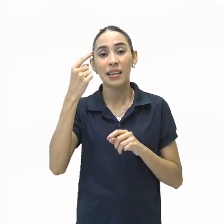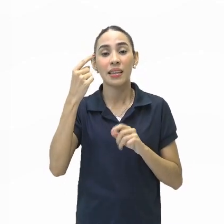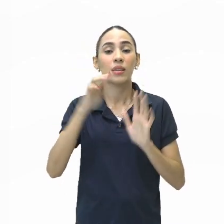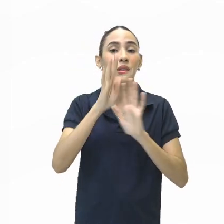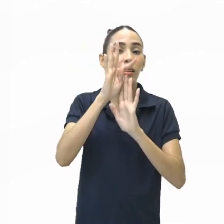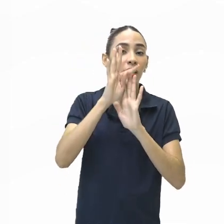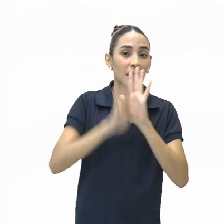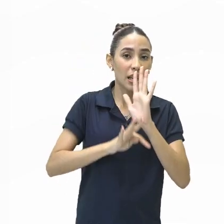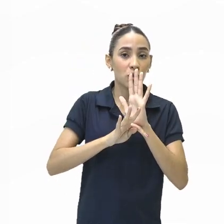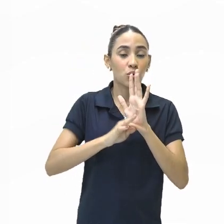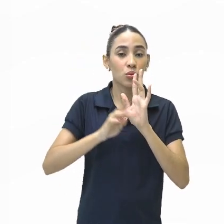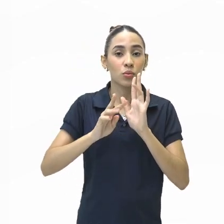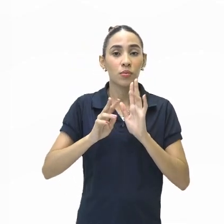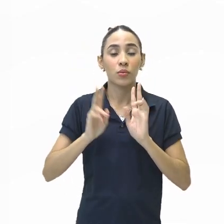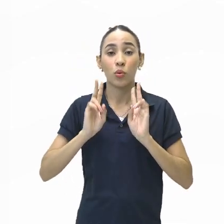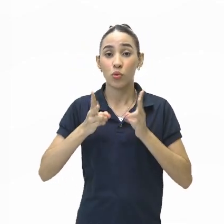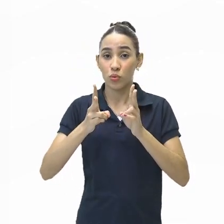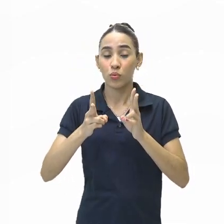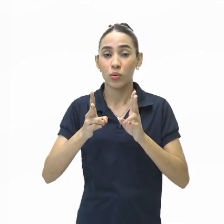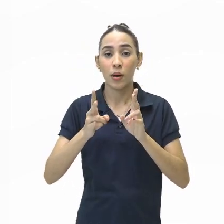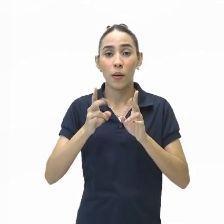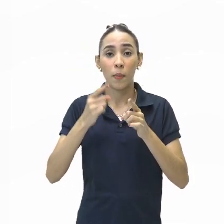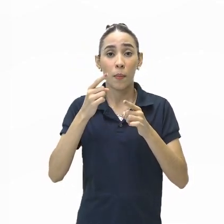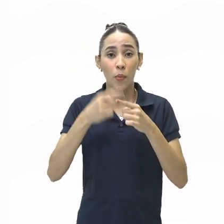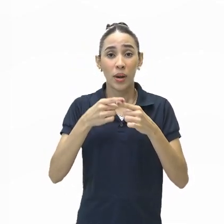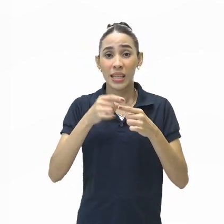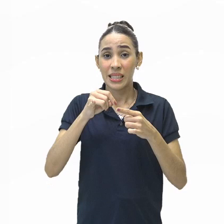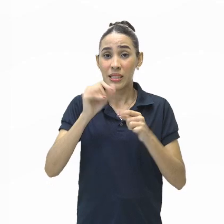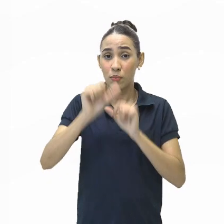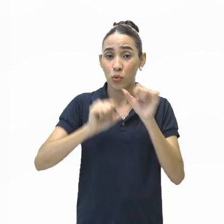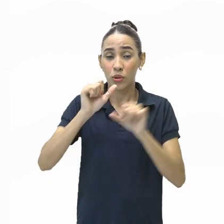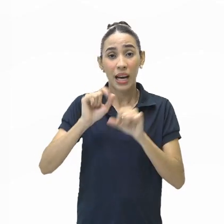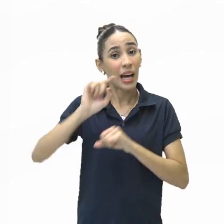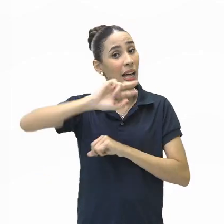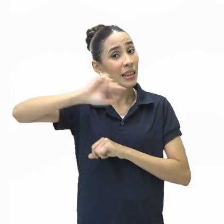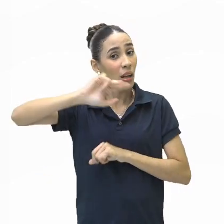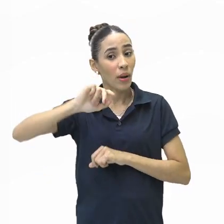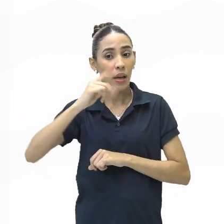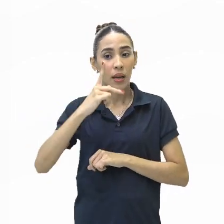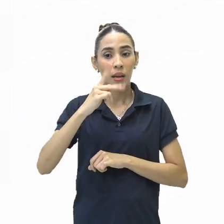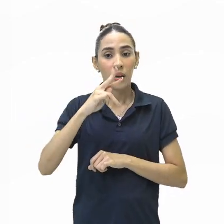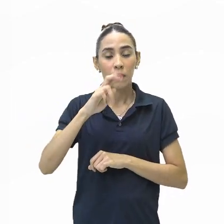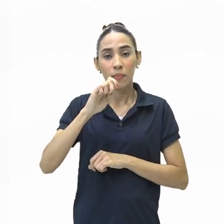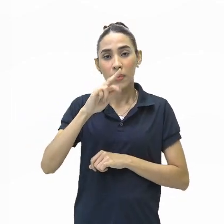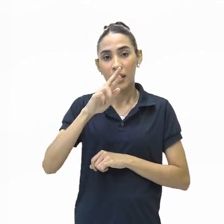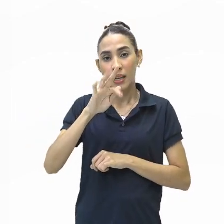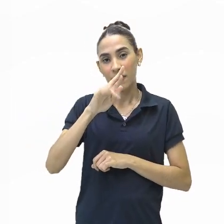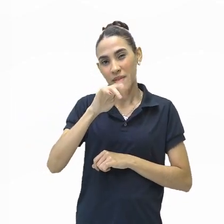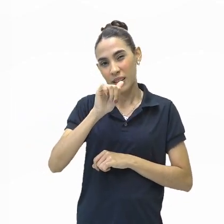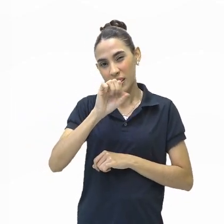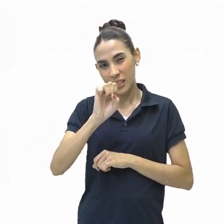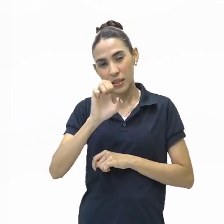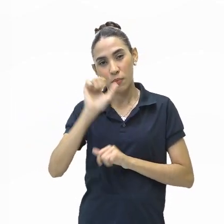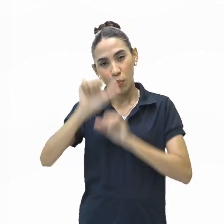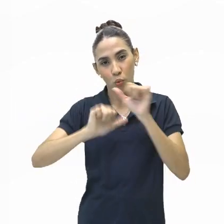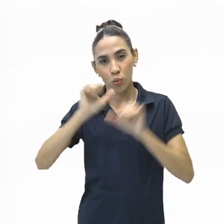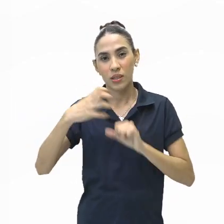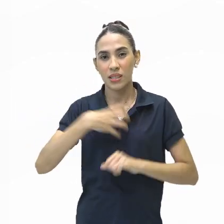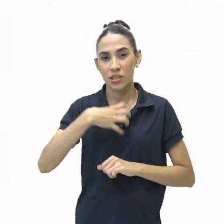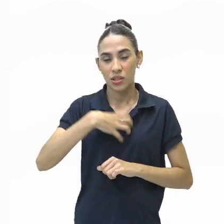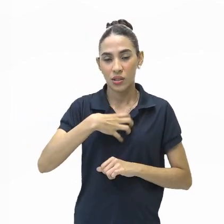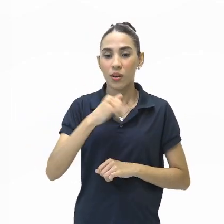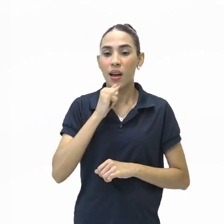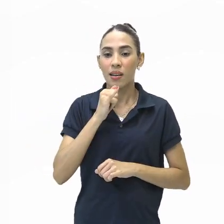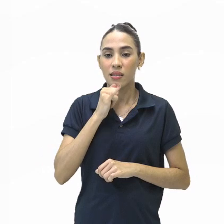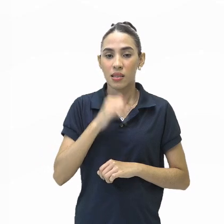original, porque se eu não manter, eu não posso mais chamar de paráfrase, eu não entendi, tá bom? Vai perder ali o sentido. Então,